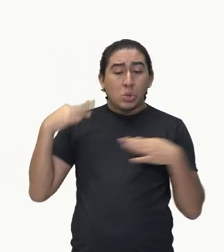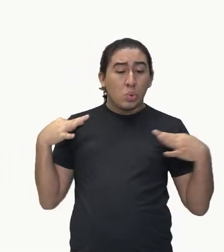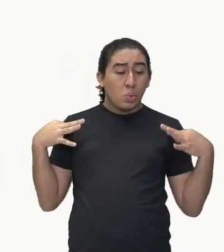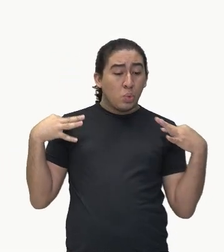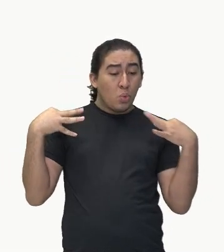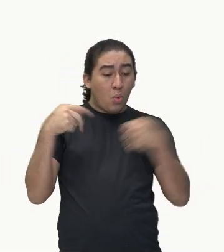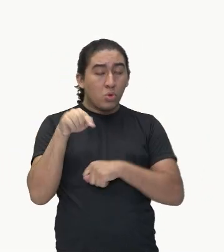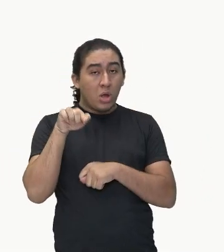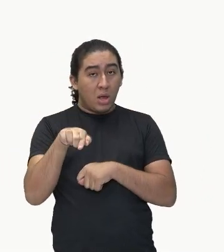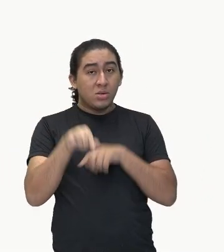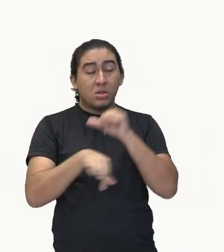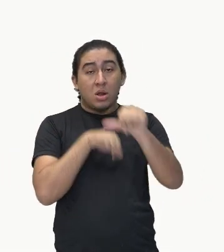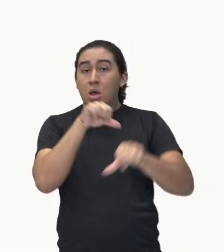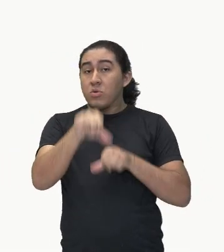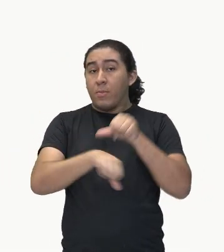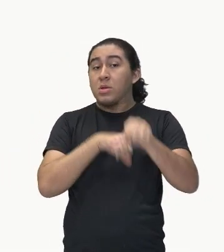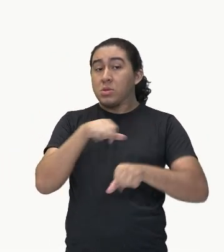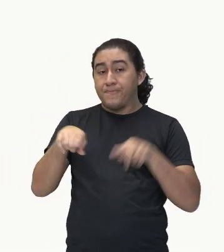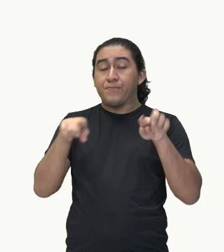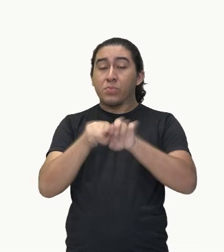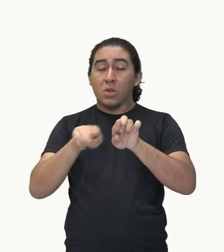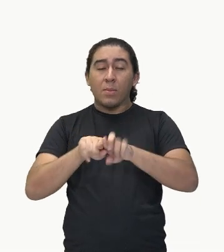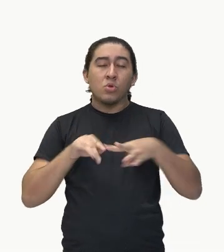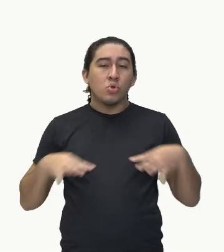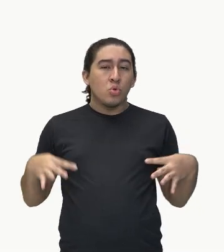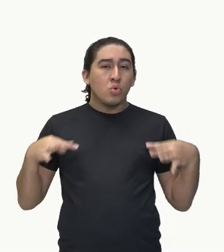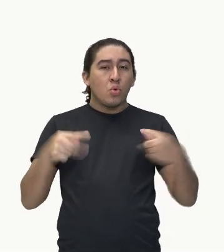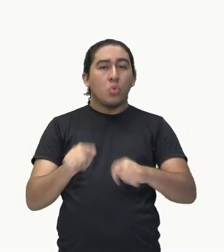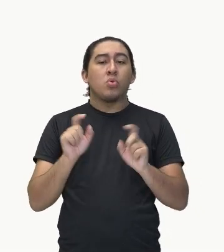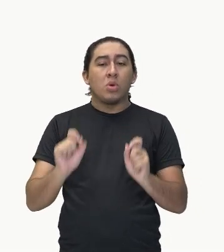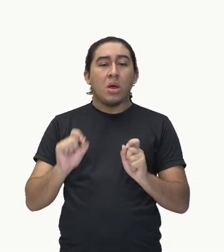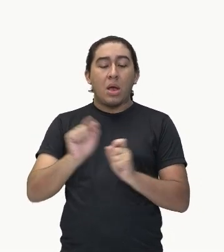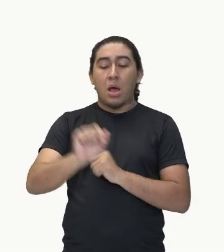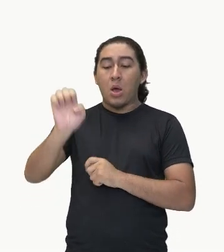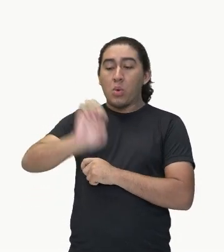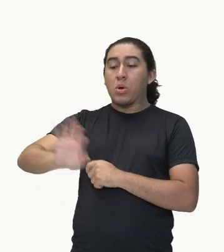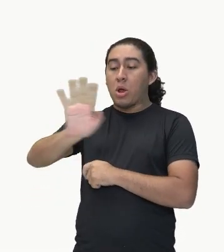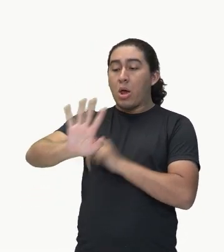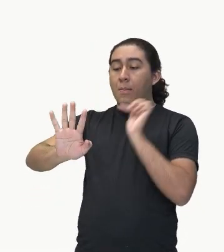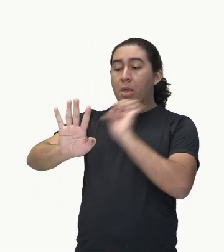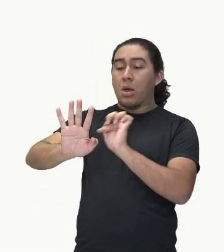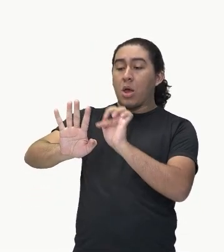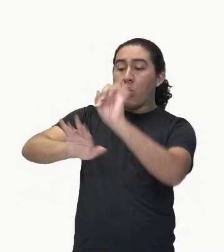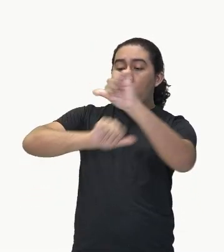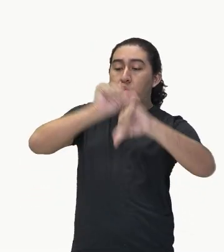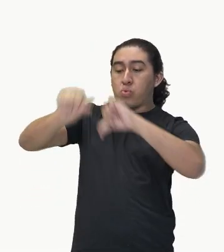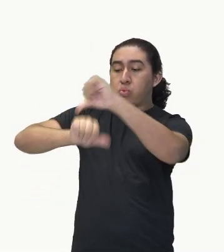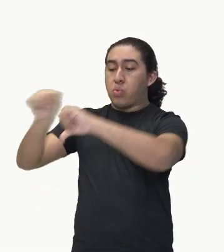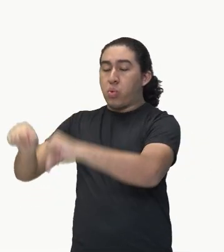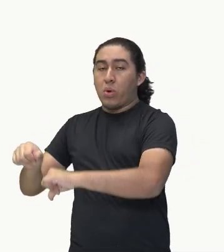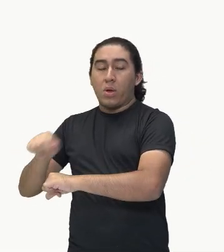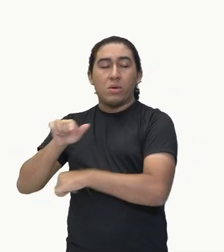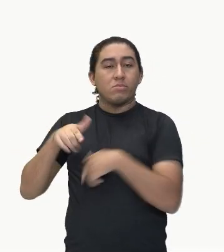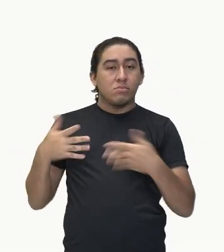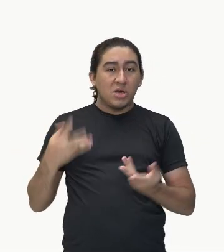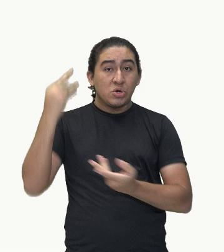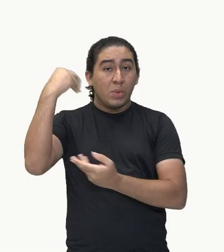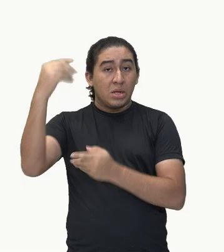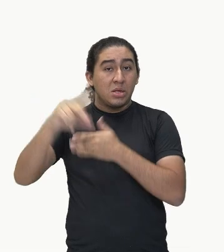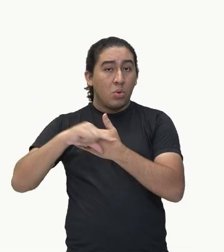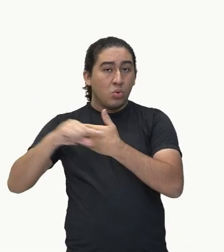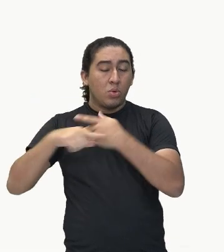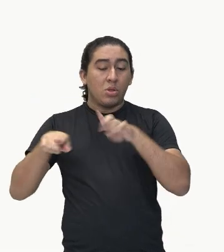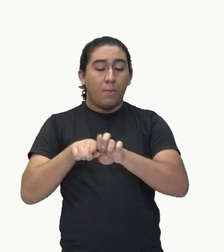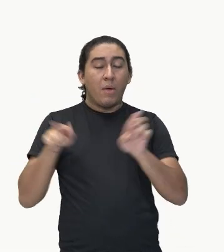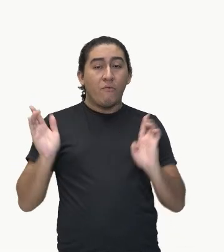de transformação, vai vivenciar toda esta Europa em transformação social e, especificamente em